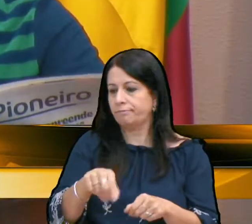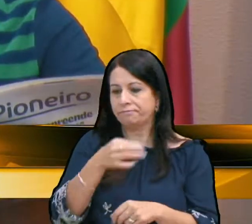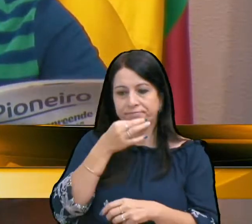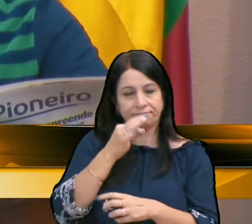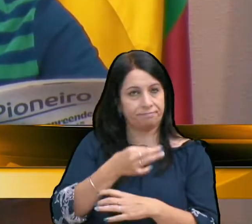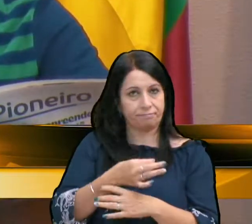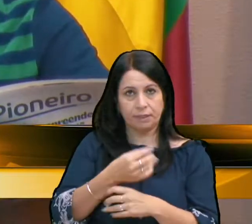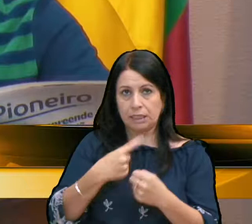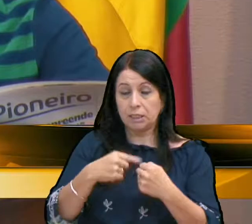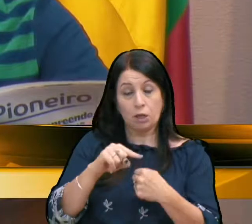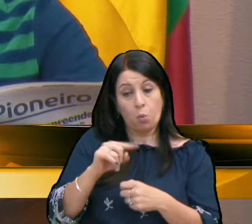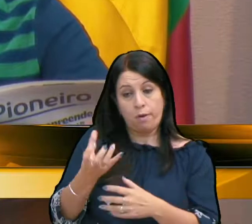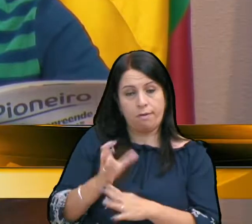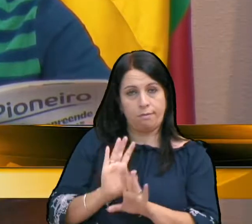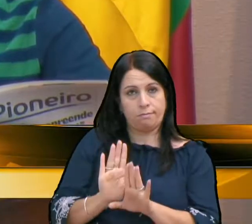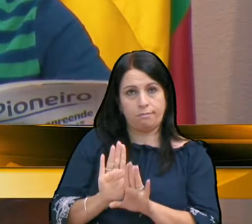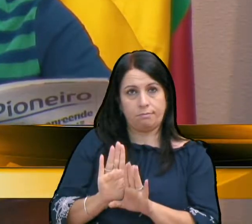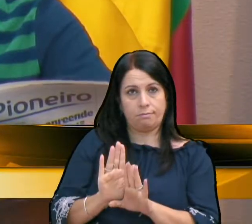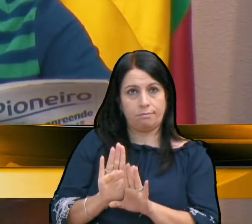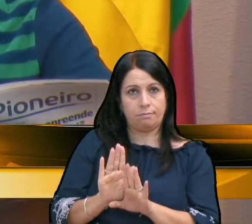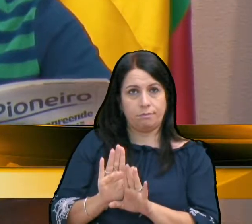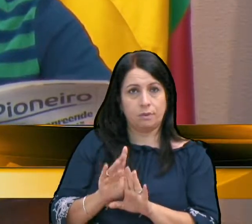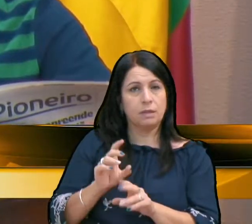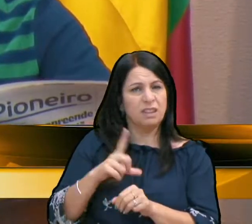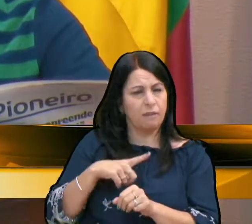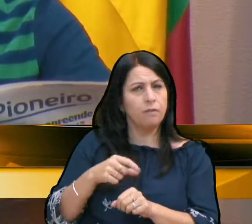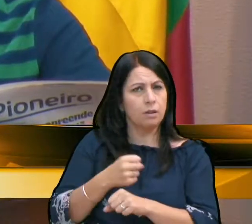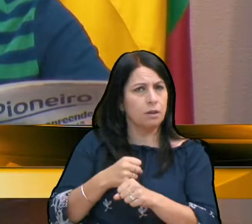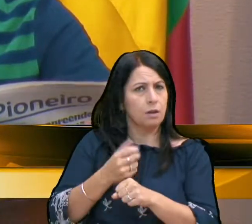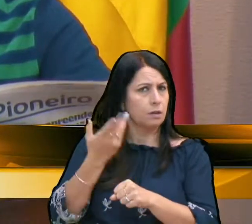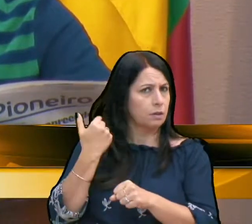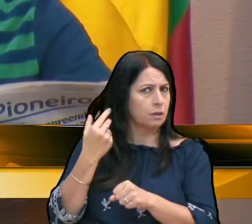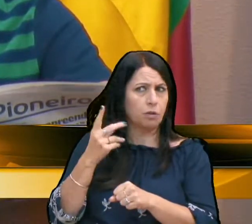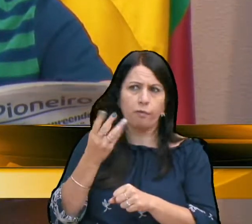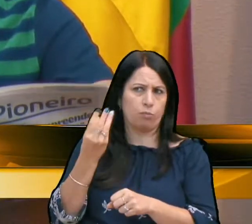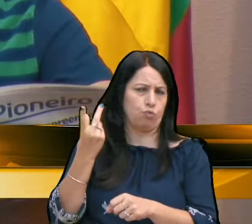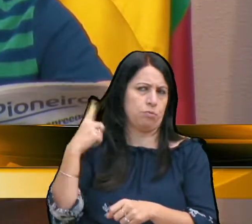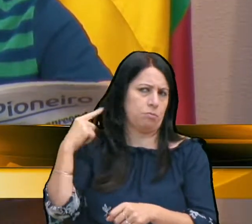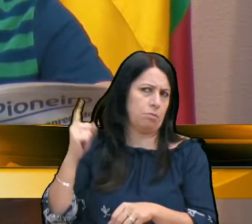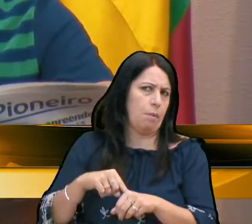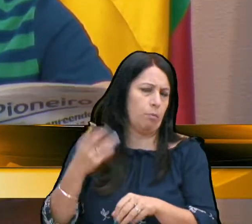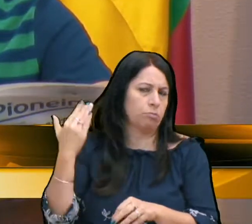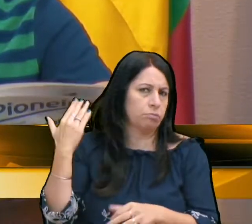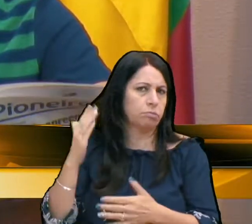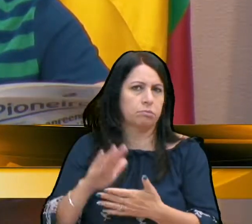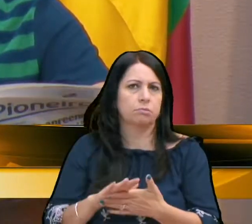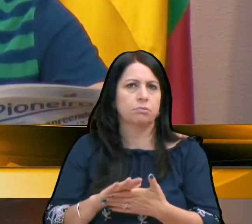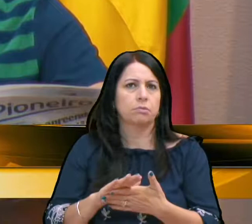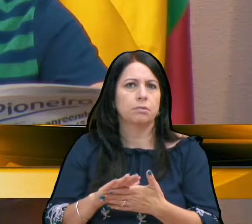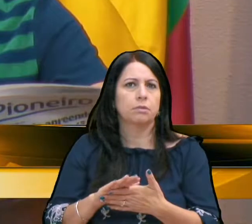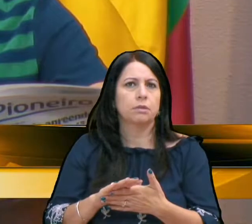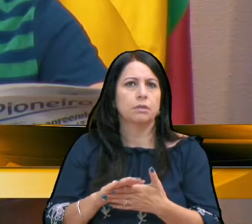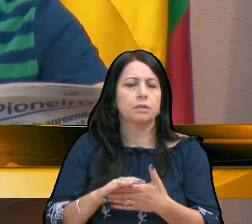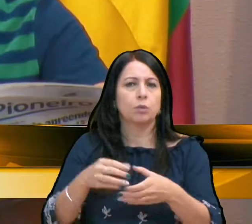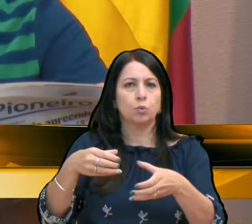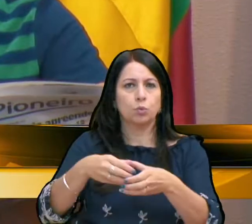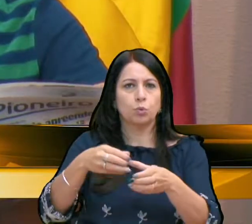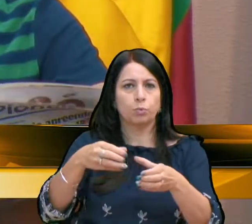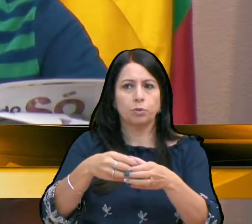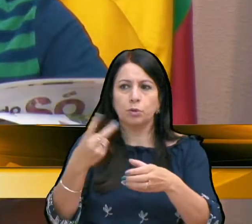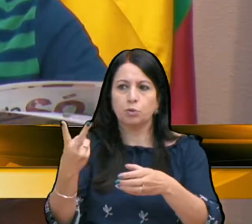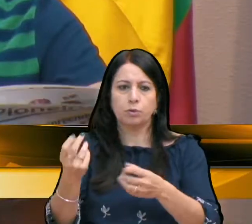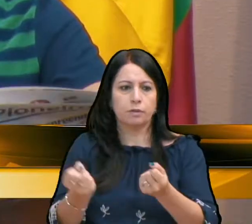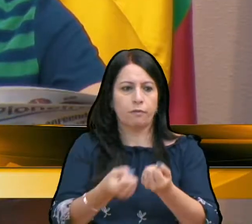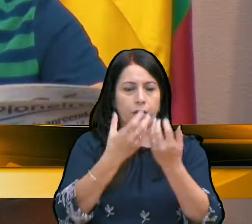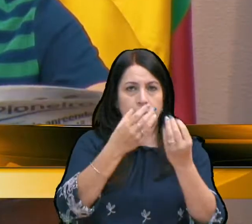A cidade não quer. Houve anos, não faz muito, em que as cortes e comitivas das duas